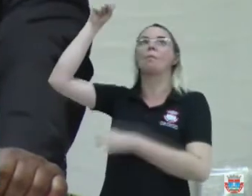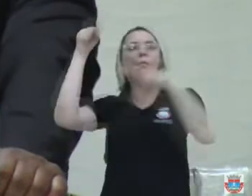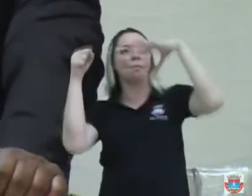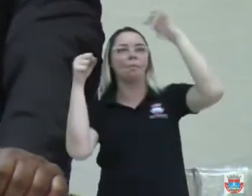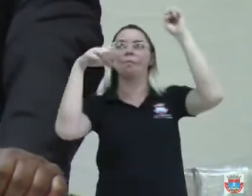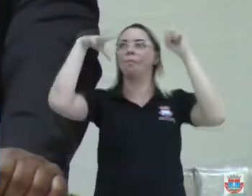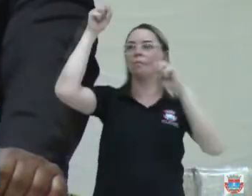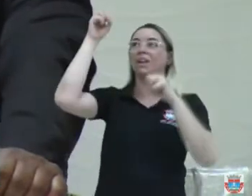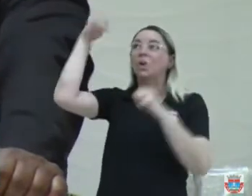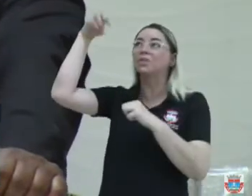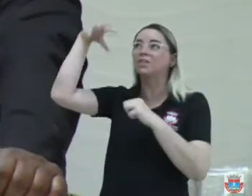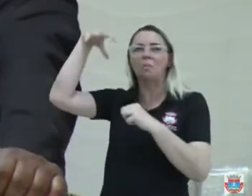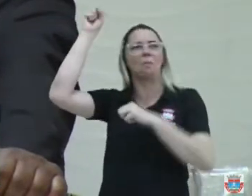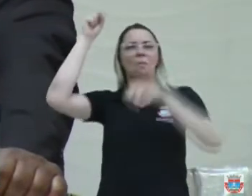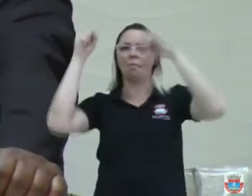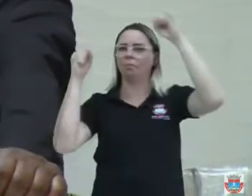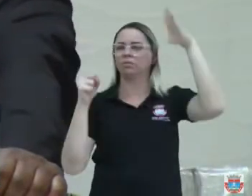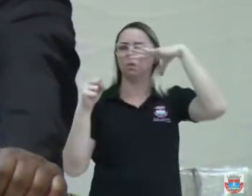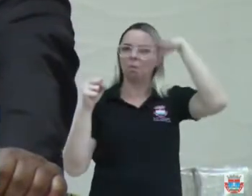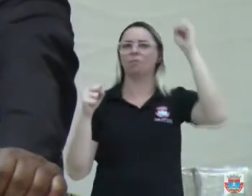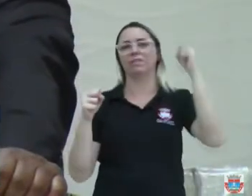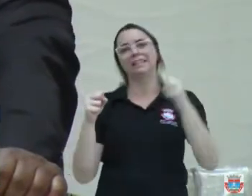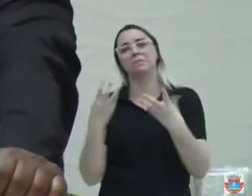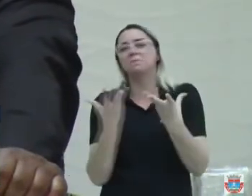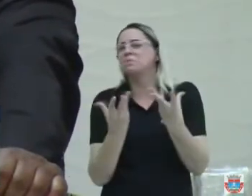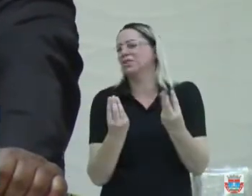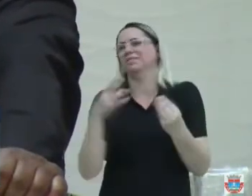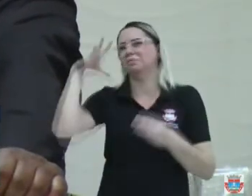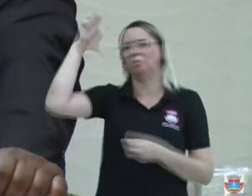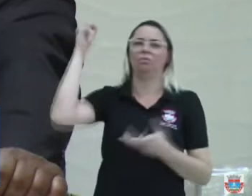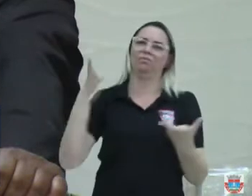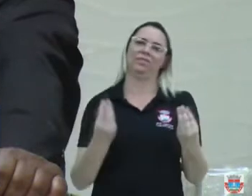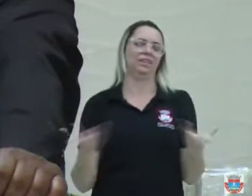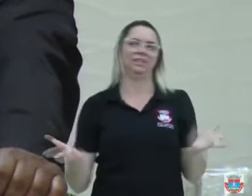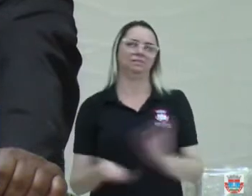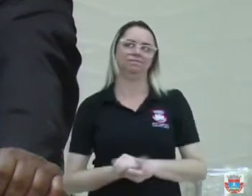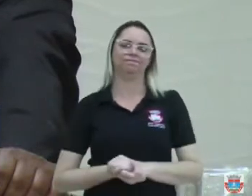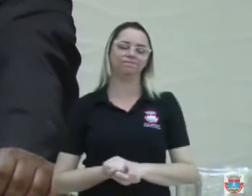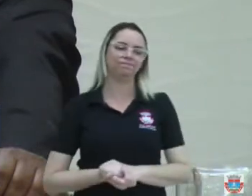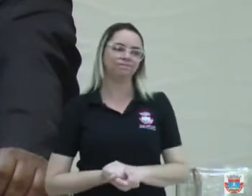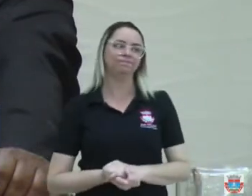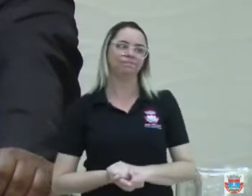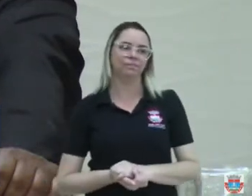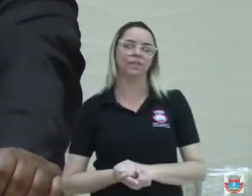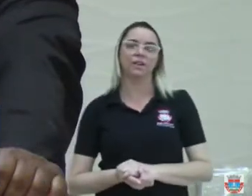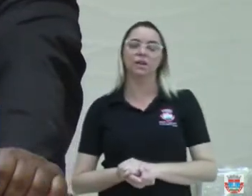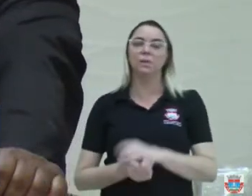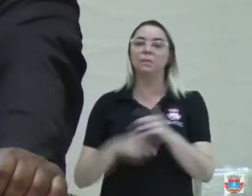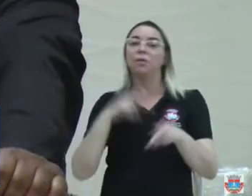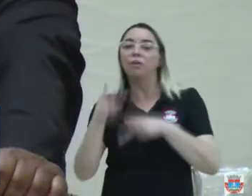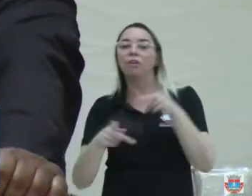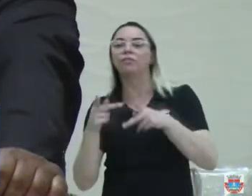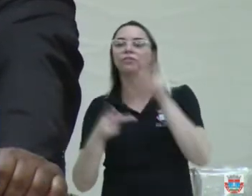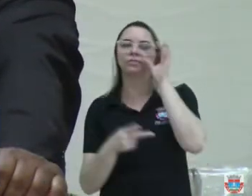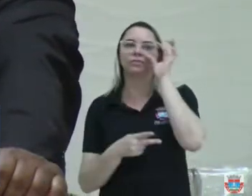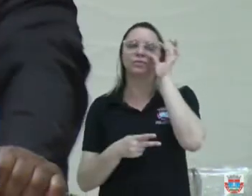É muita lâmpada apagada que tem em nossa vila. Gente, pessoal da parte de